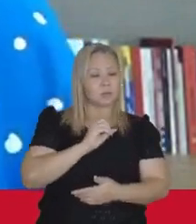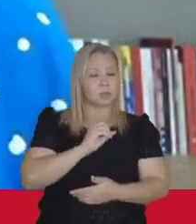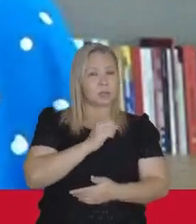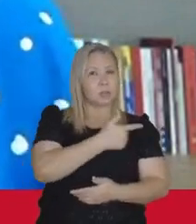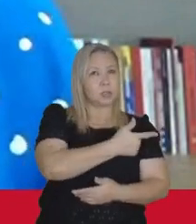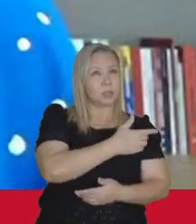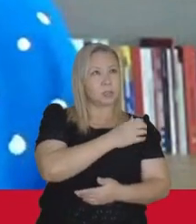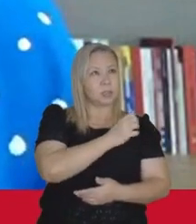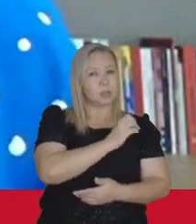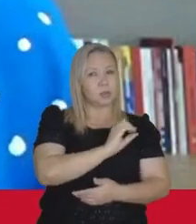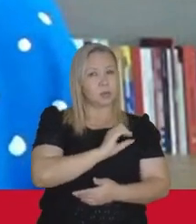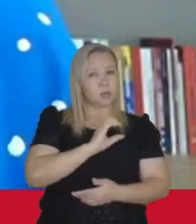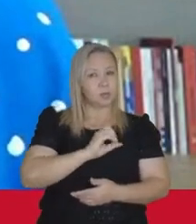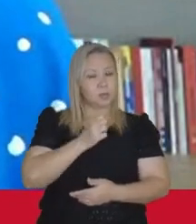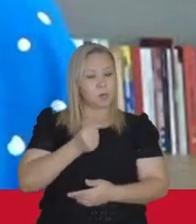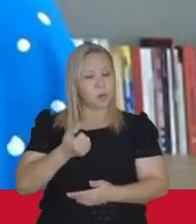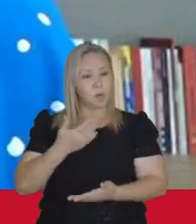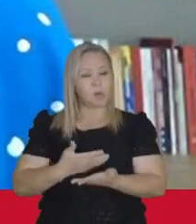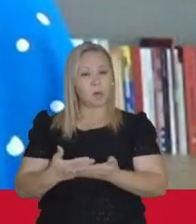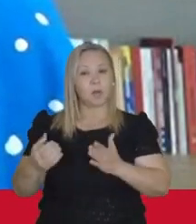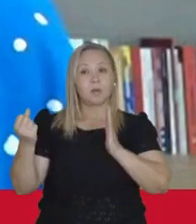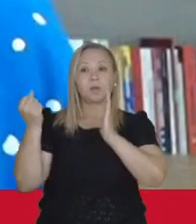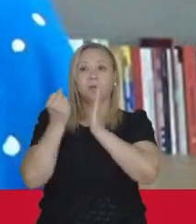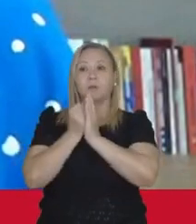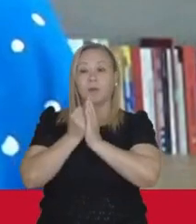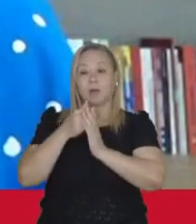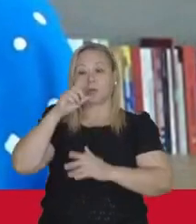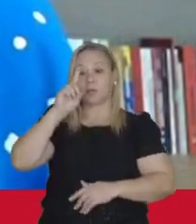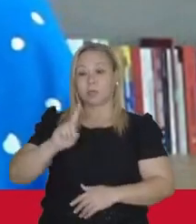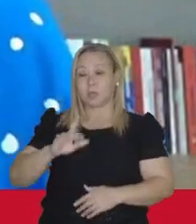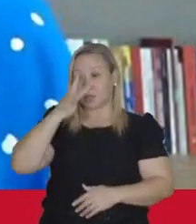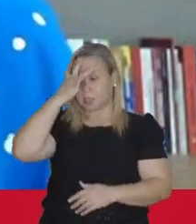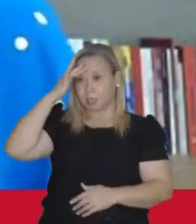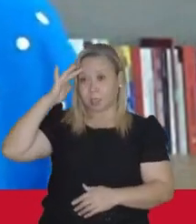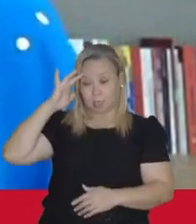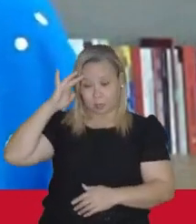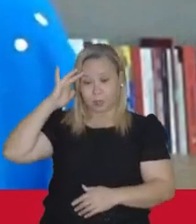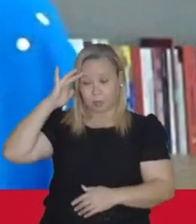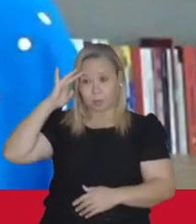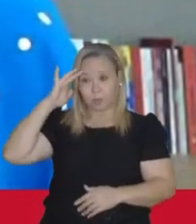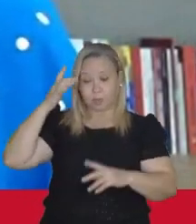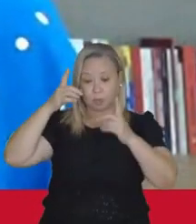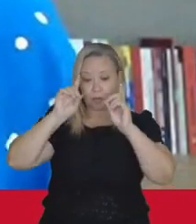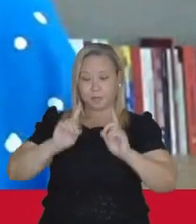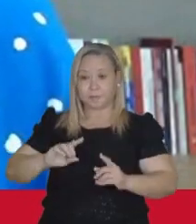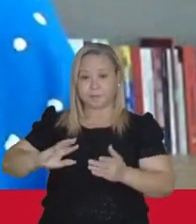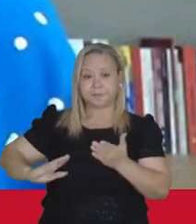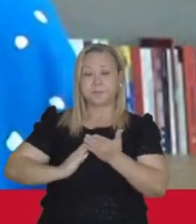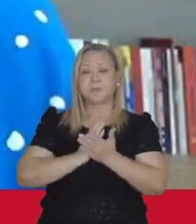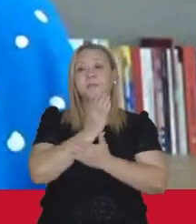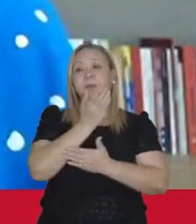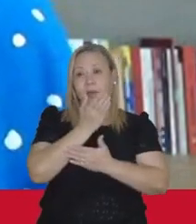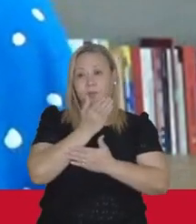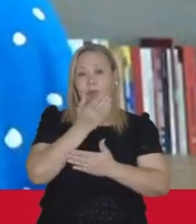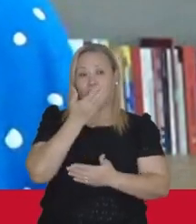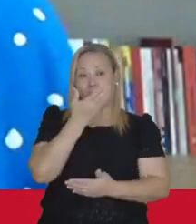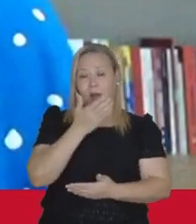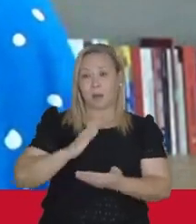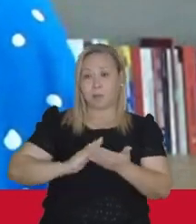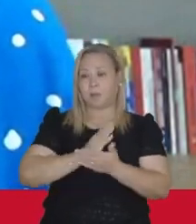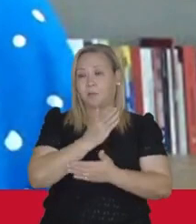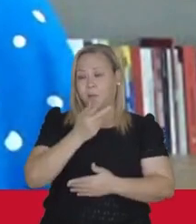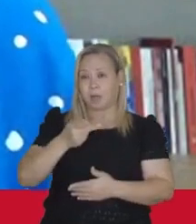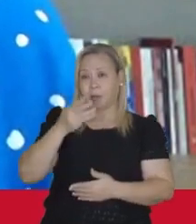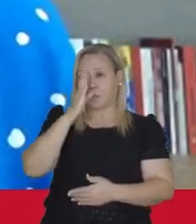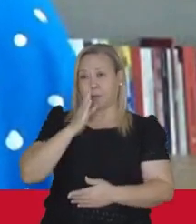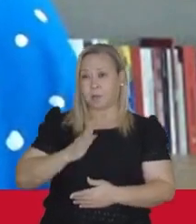marcos da Convenção Internacional sobre os Direitos das Pessoas com Deficiência, ratificada pelo Brasil em 2009,